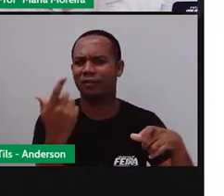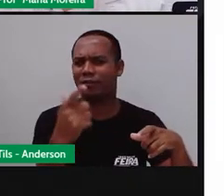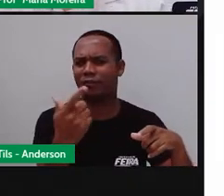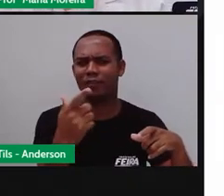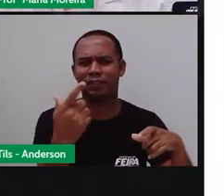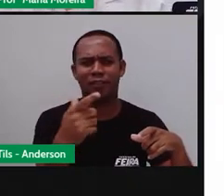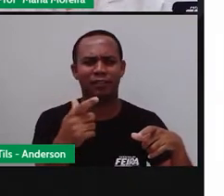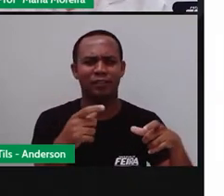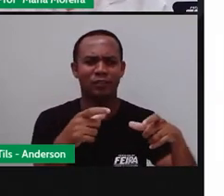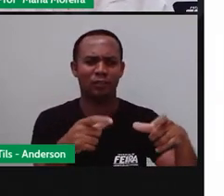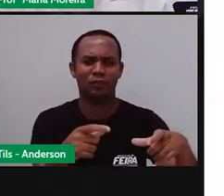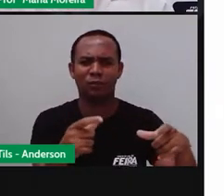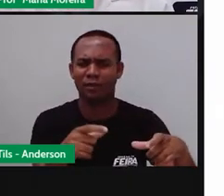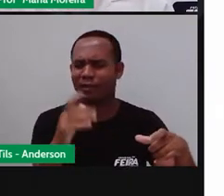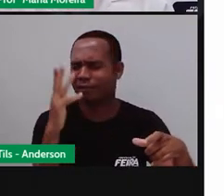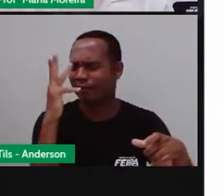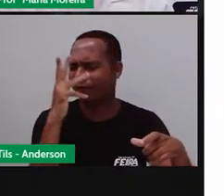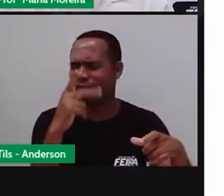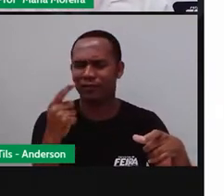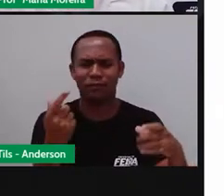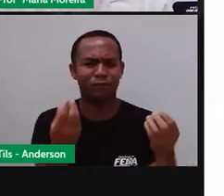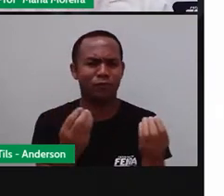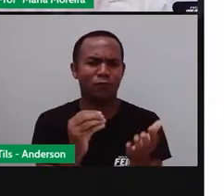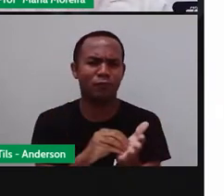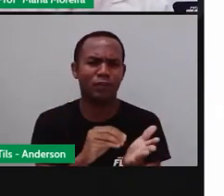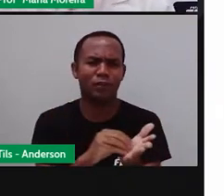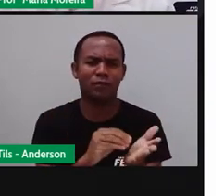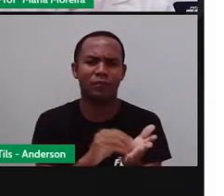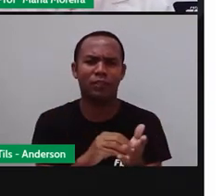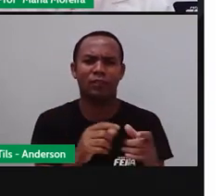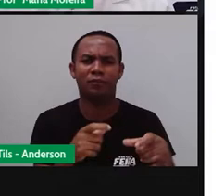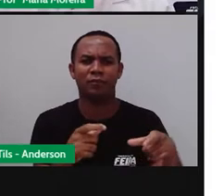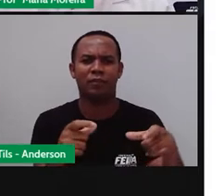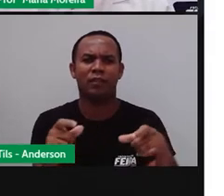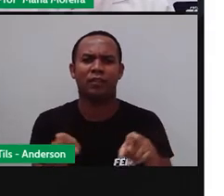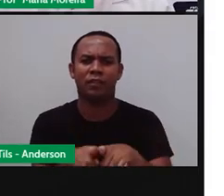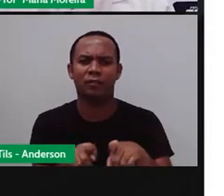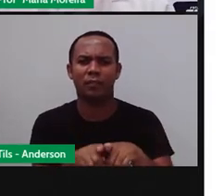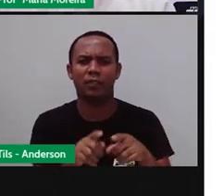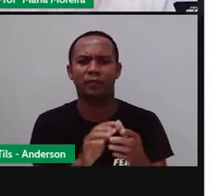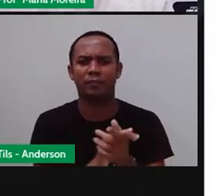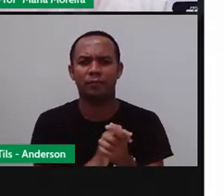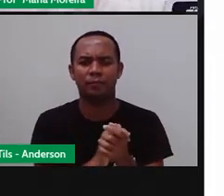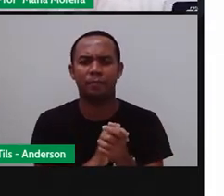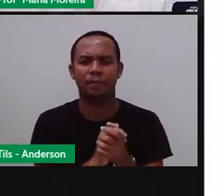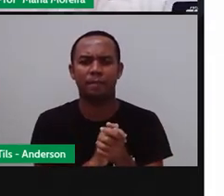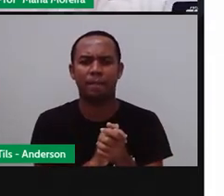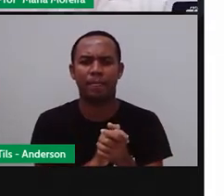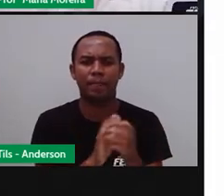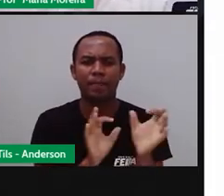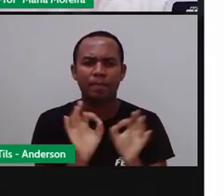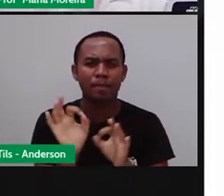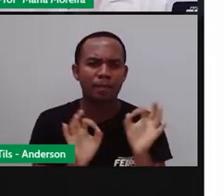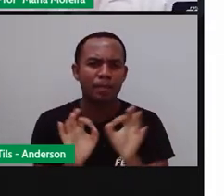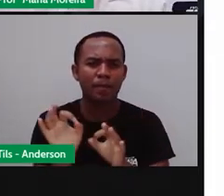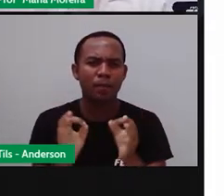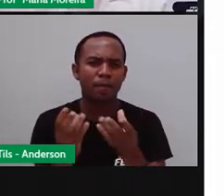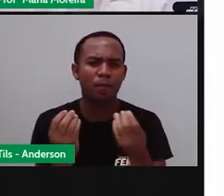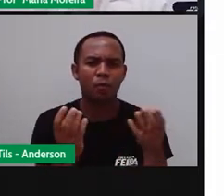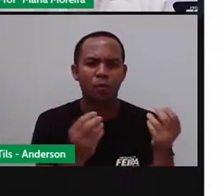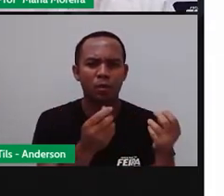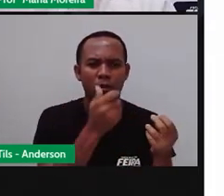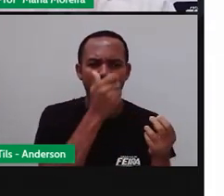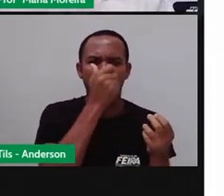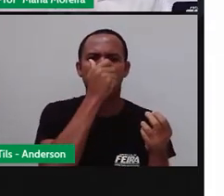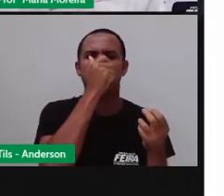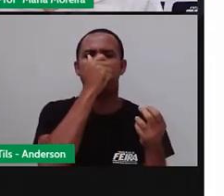saneamento básico, que a gente viu lá na área de serviços públicos, quando a gente tratou de serviços públicos, né? Aliado ao que é a aglomeração